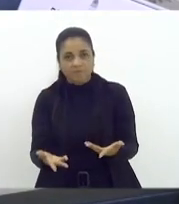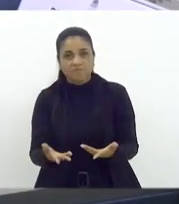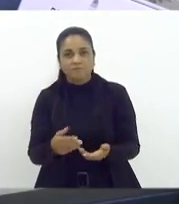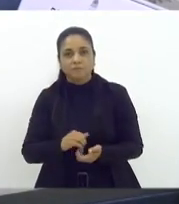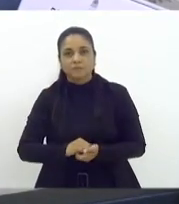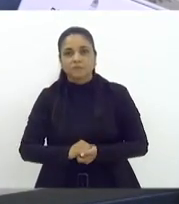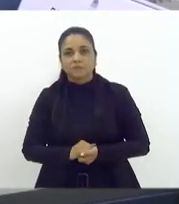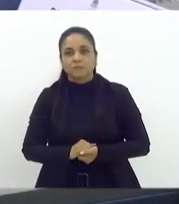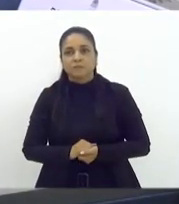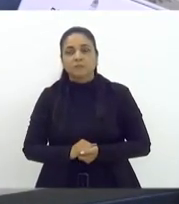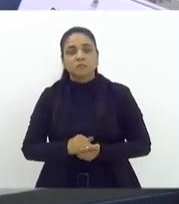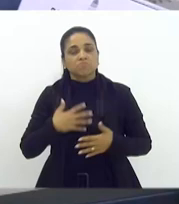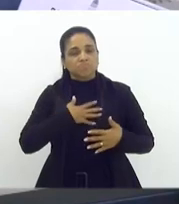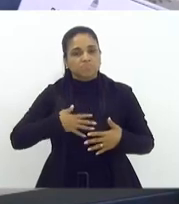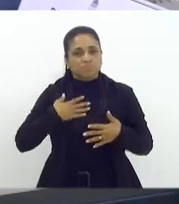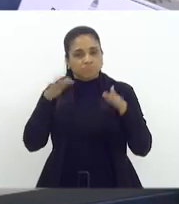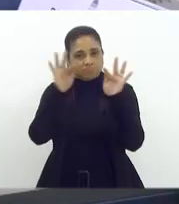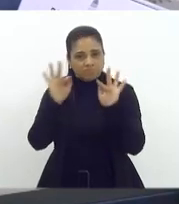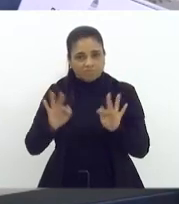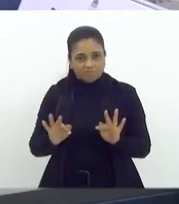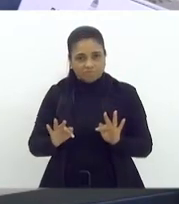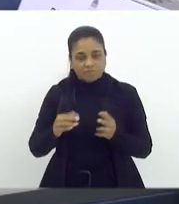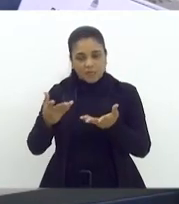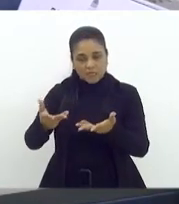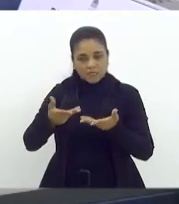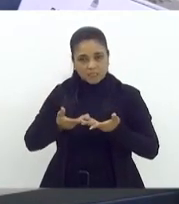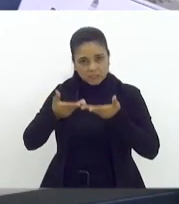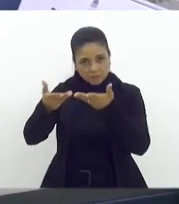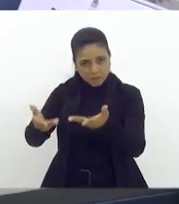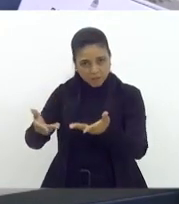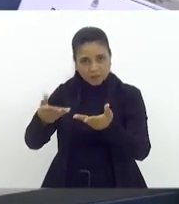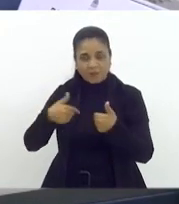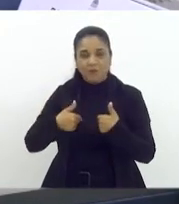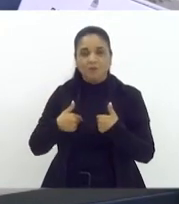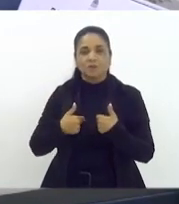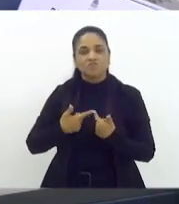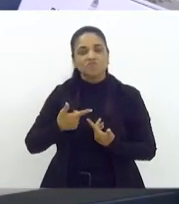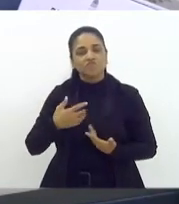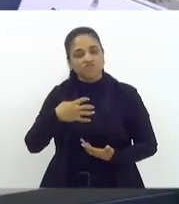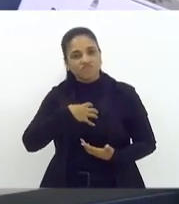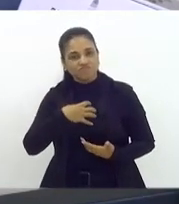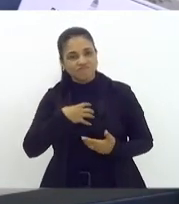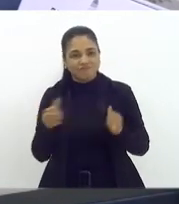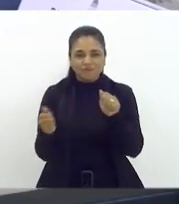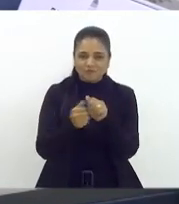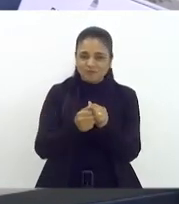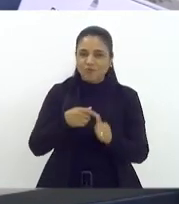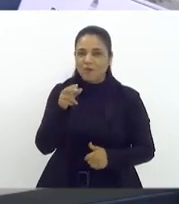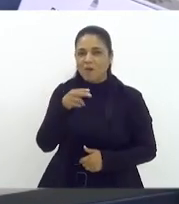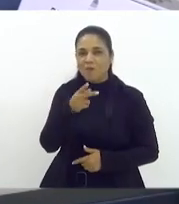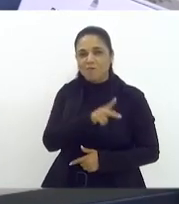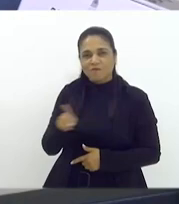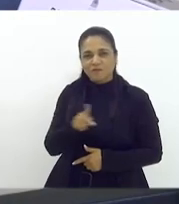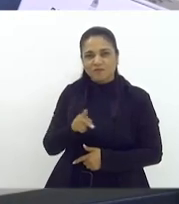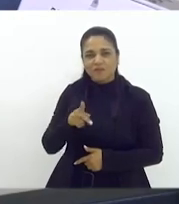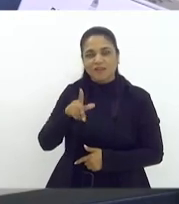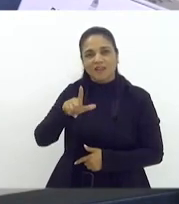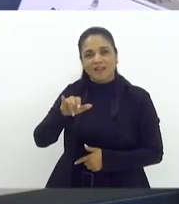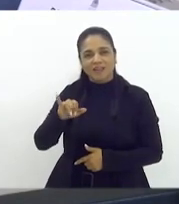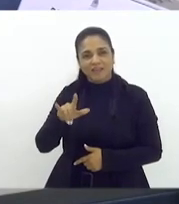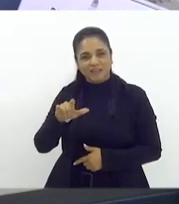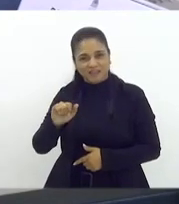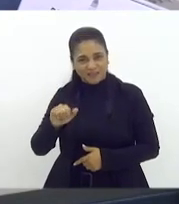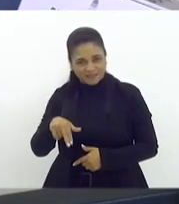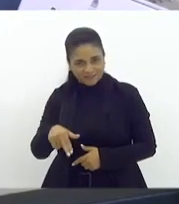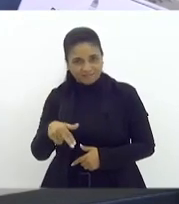me alongar mais ficou muito feliz de ter recebido o convite ficou muito feliz de mais uma vez estar com a professora Aline aqui né tudo que